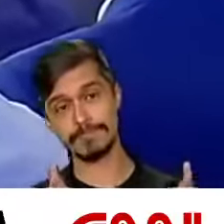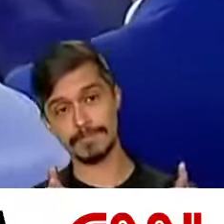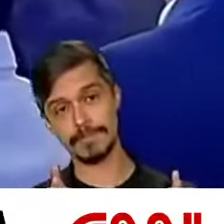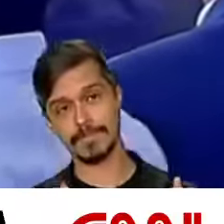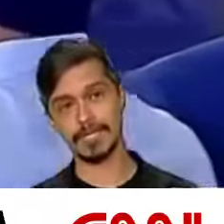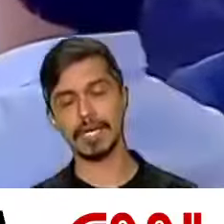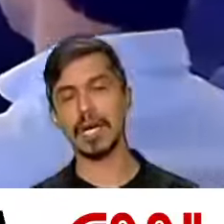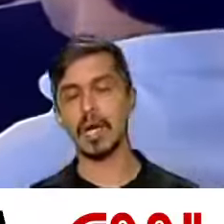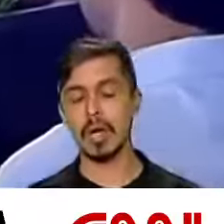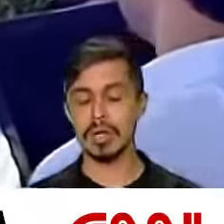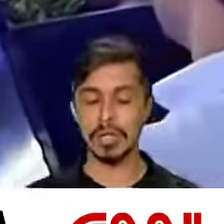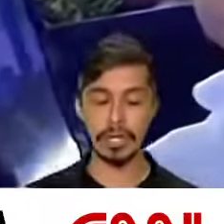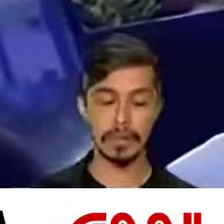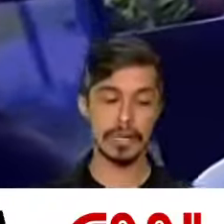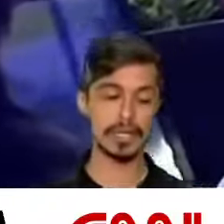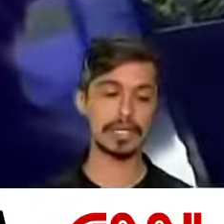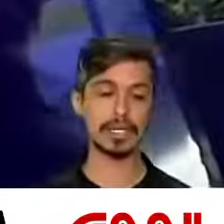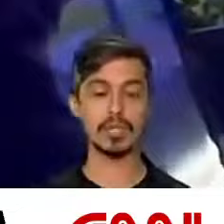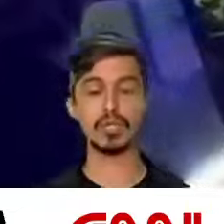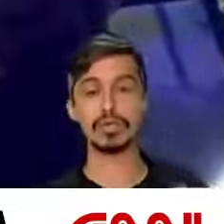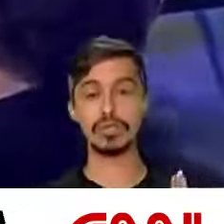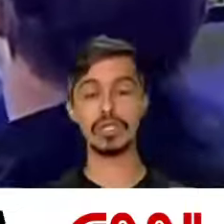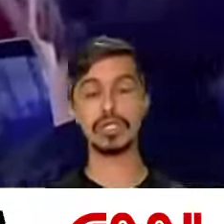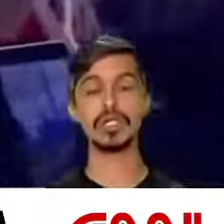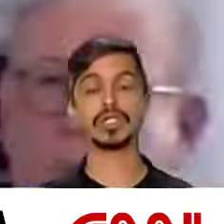eu deixei a presidência em 2010,